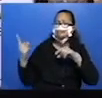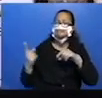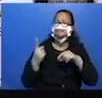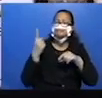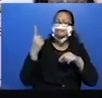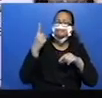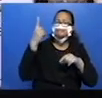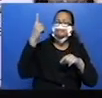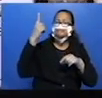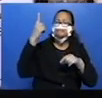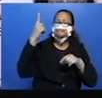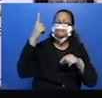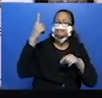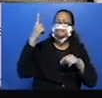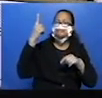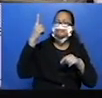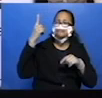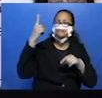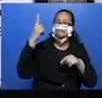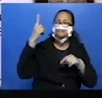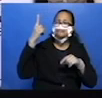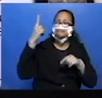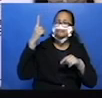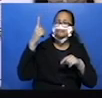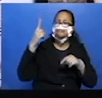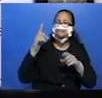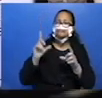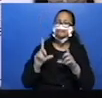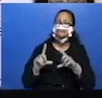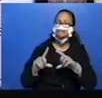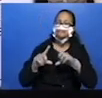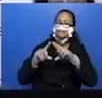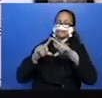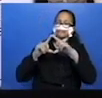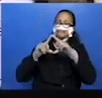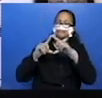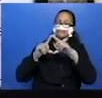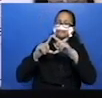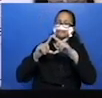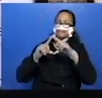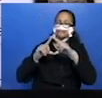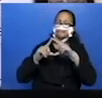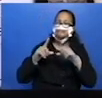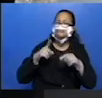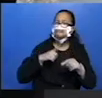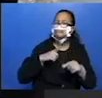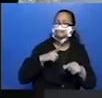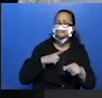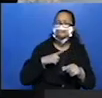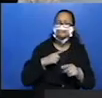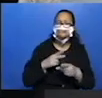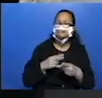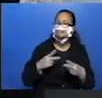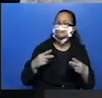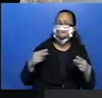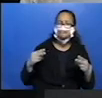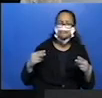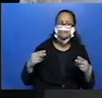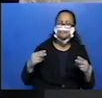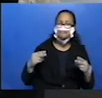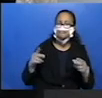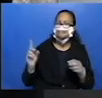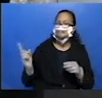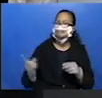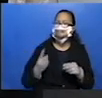enormes, com gigantes esculturas, quer dizer, tinha esfinge, tinha outras esculturas, coisas